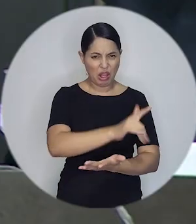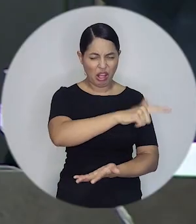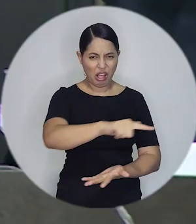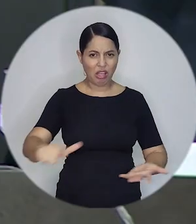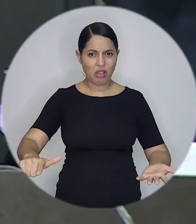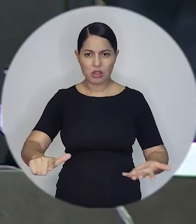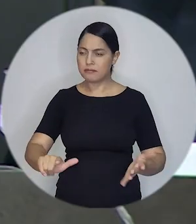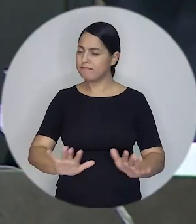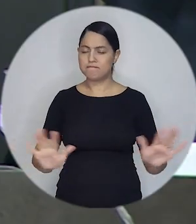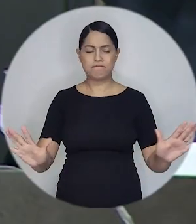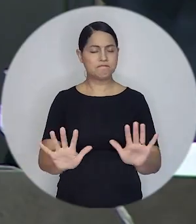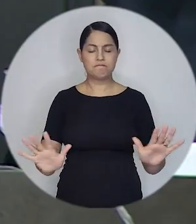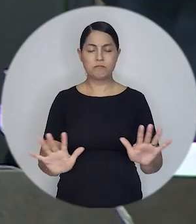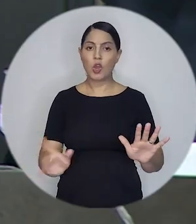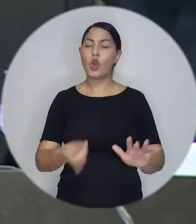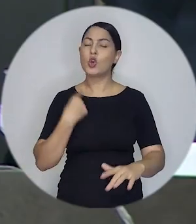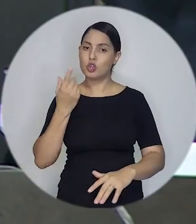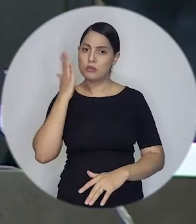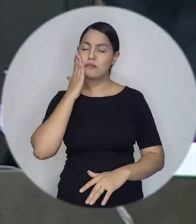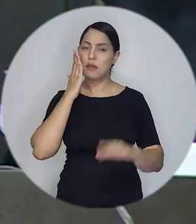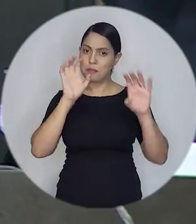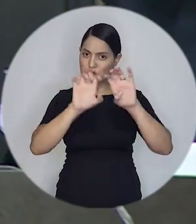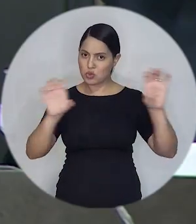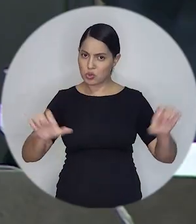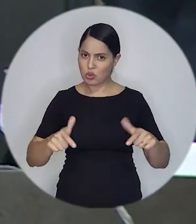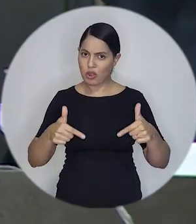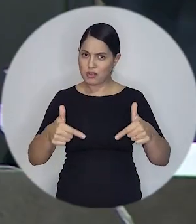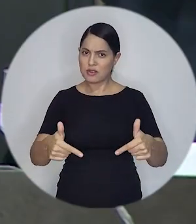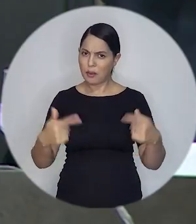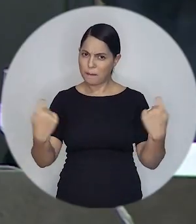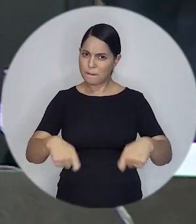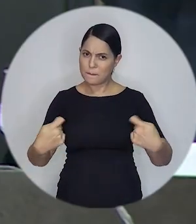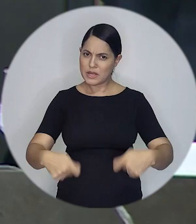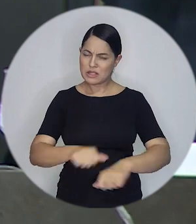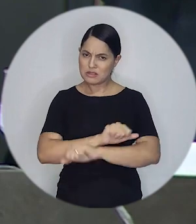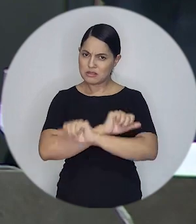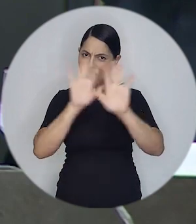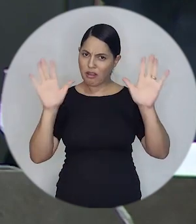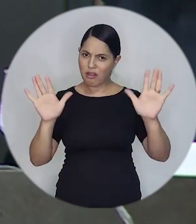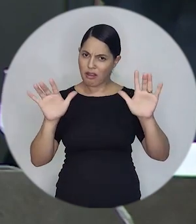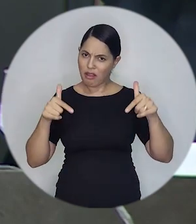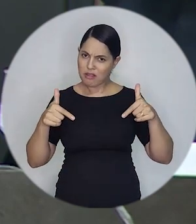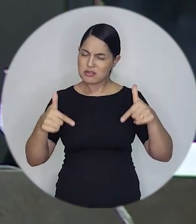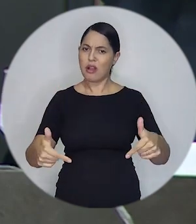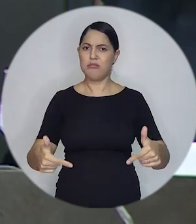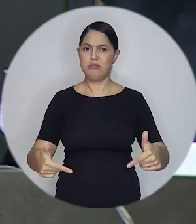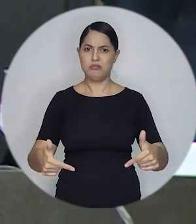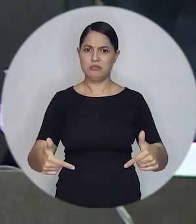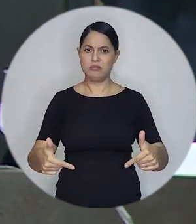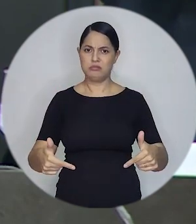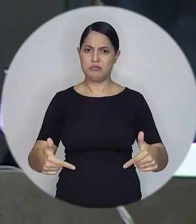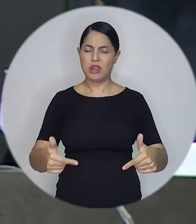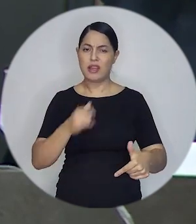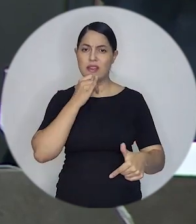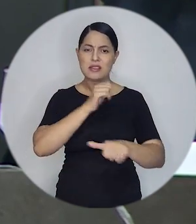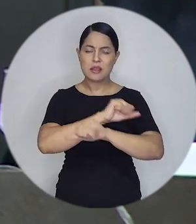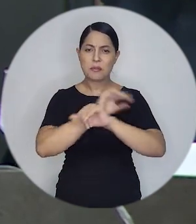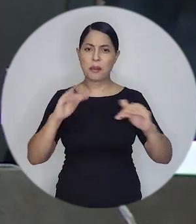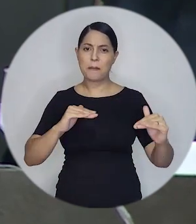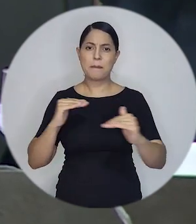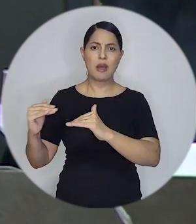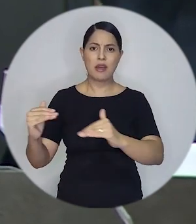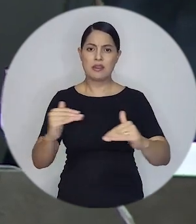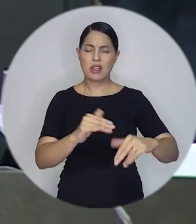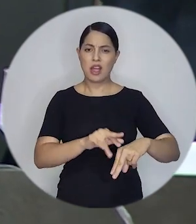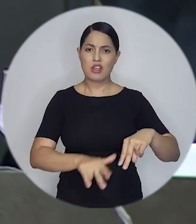estrutural. E os atos estruturais precisam ser tratados com seriedade, como nós tratamos aqui a questão da paridade, como nós testamos aqui a questão